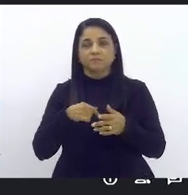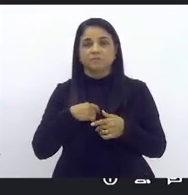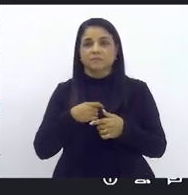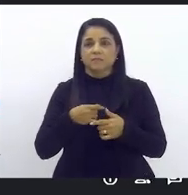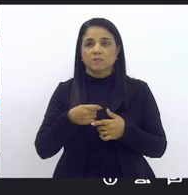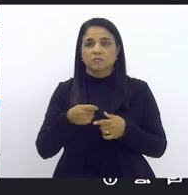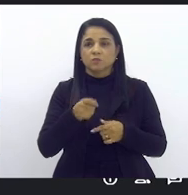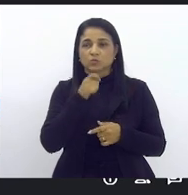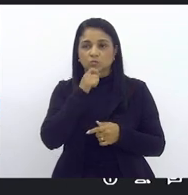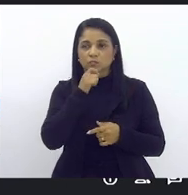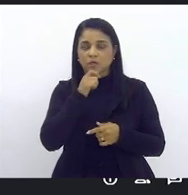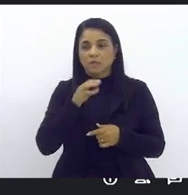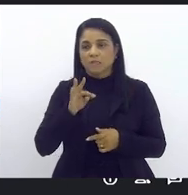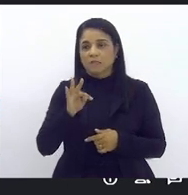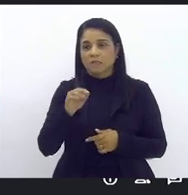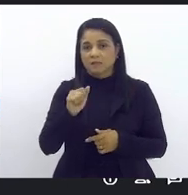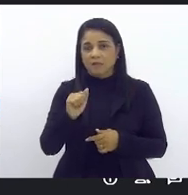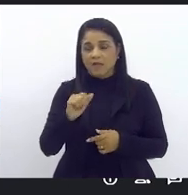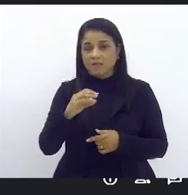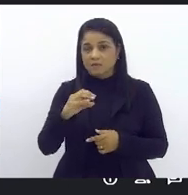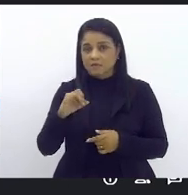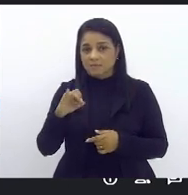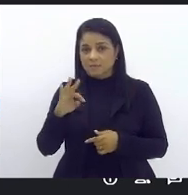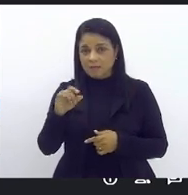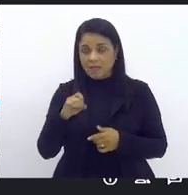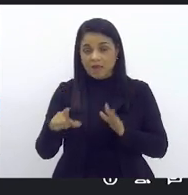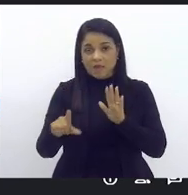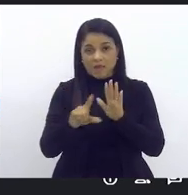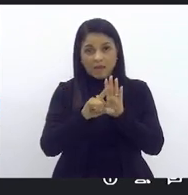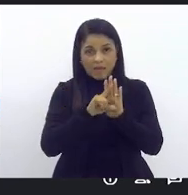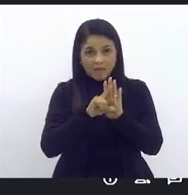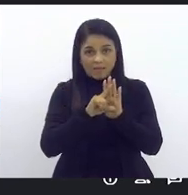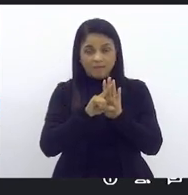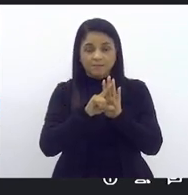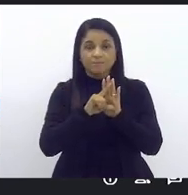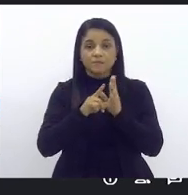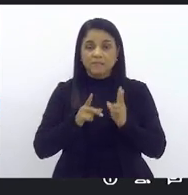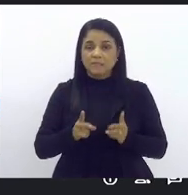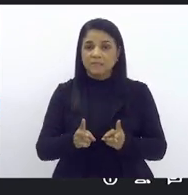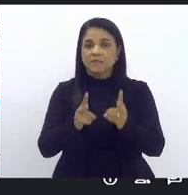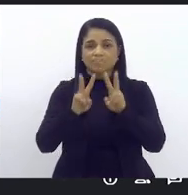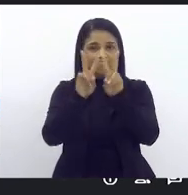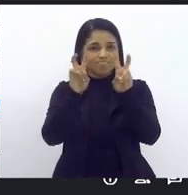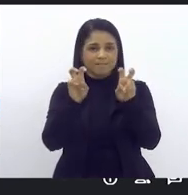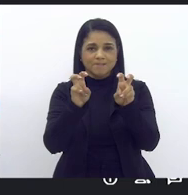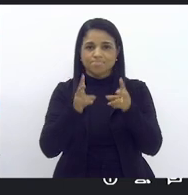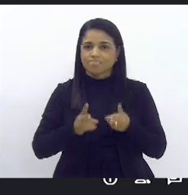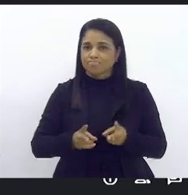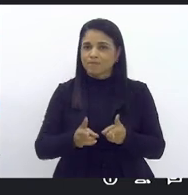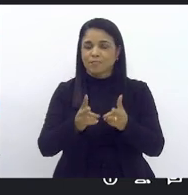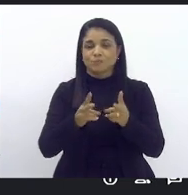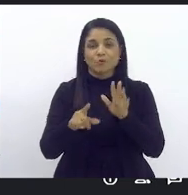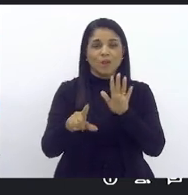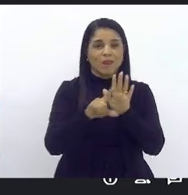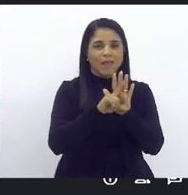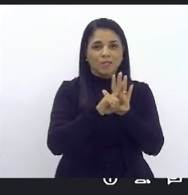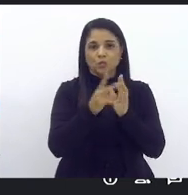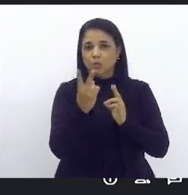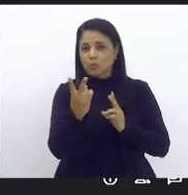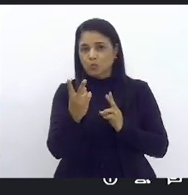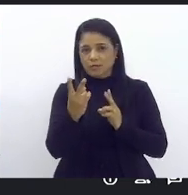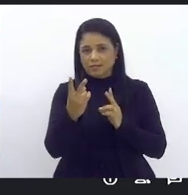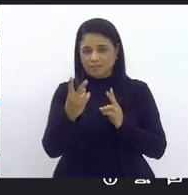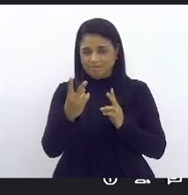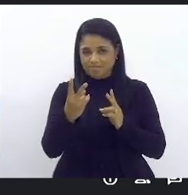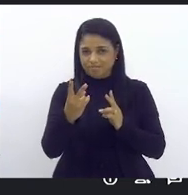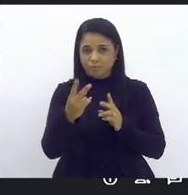porque a revogação tácita é quando vem uma lei e ela trata do mesmo tema que aquela outra lei trata por inteiro. Né? E isso